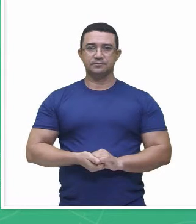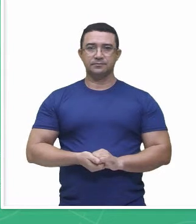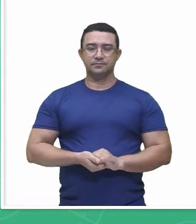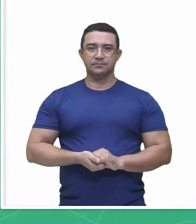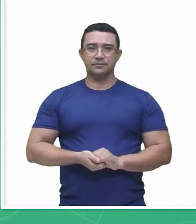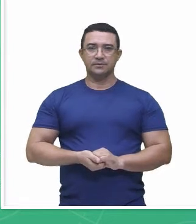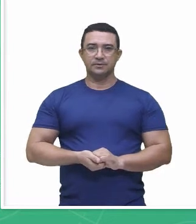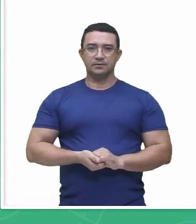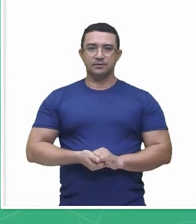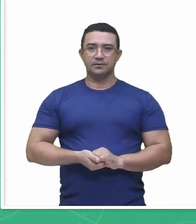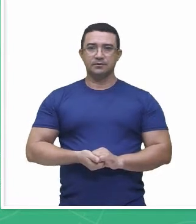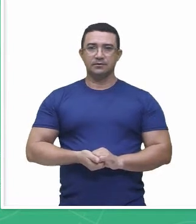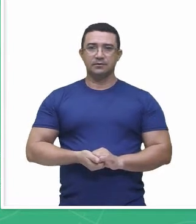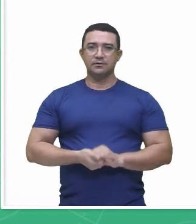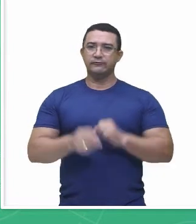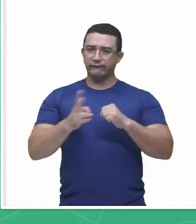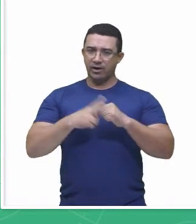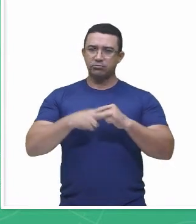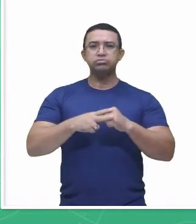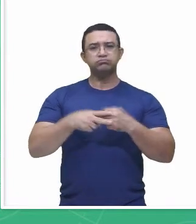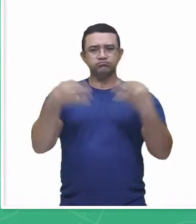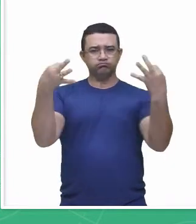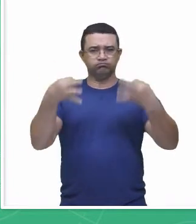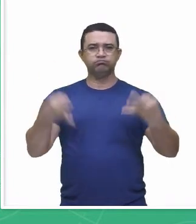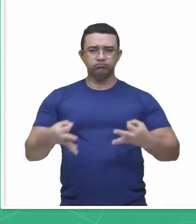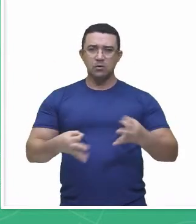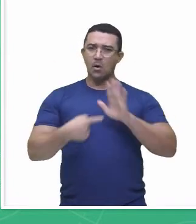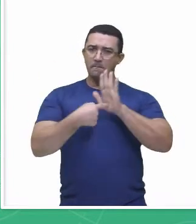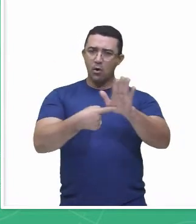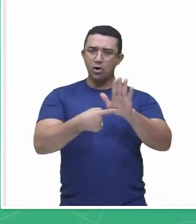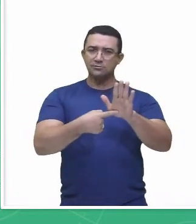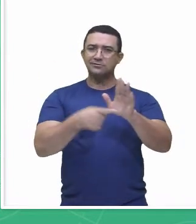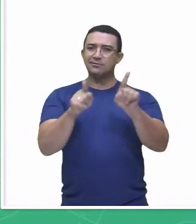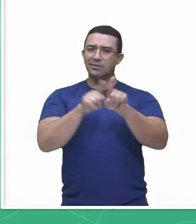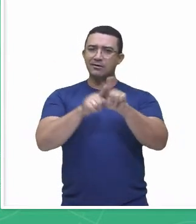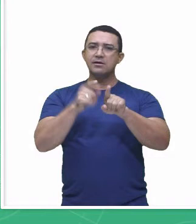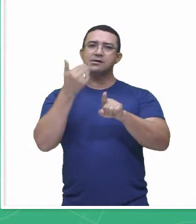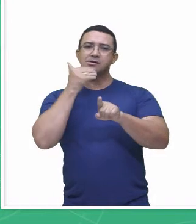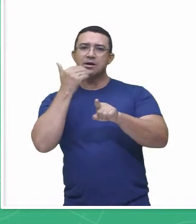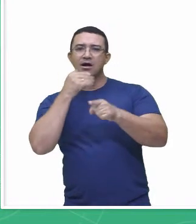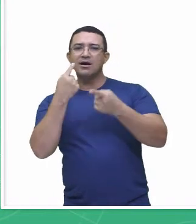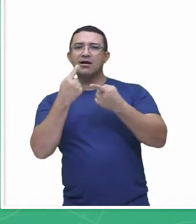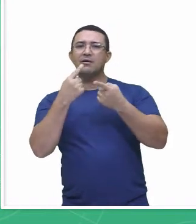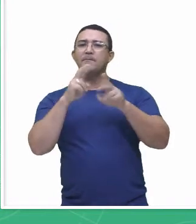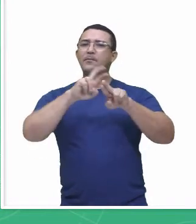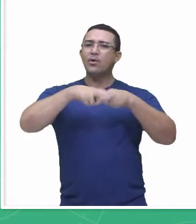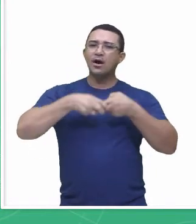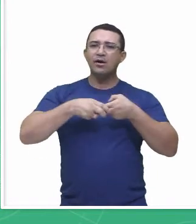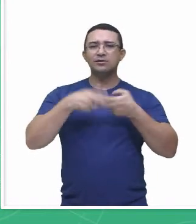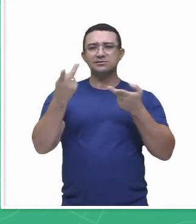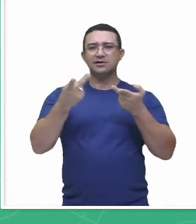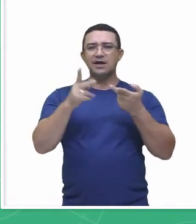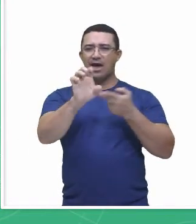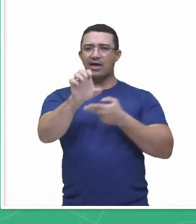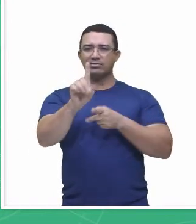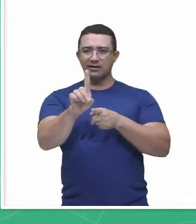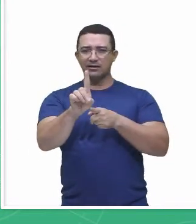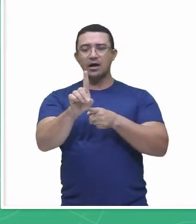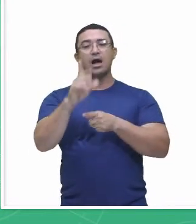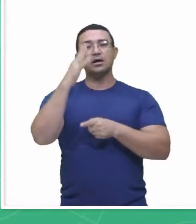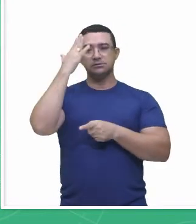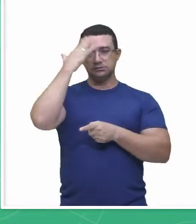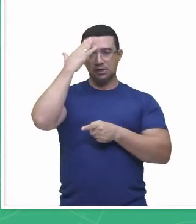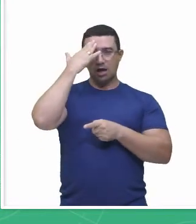resposta correta é a letra A. Os verbos regulares se destacam dos regulares devido às suas terminações em ed. Então, todos os verbos,